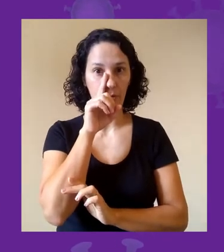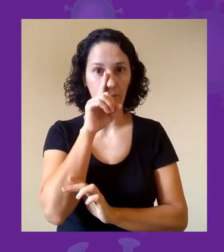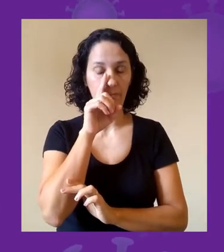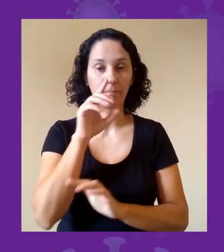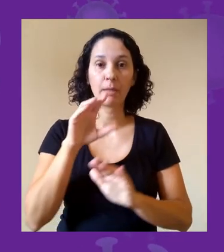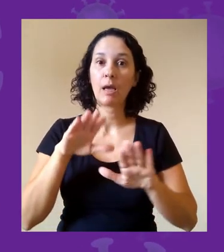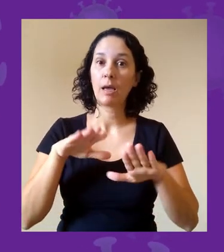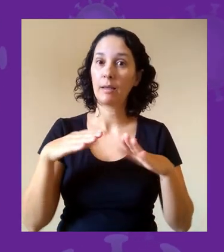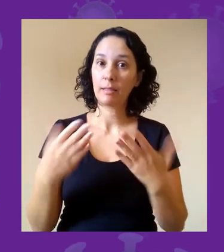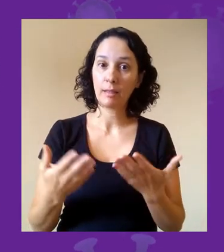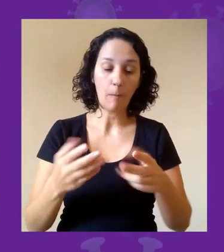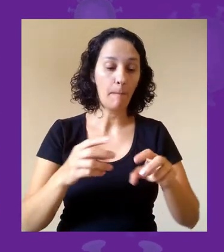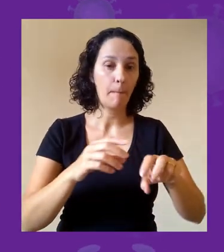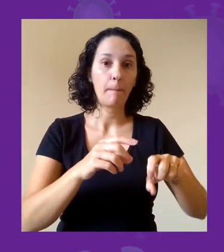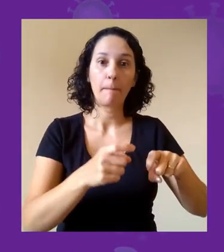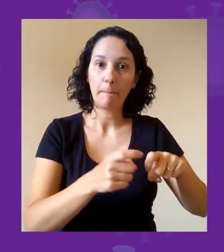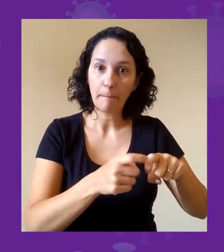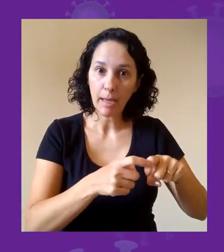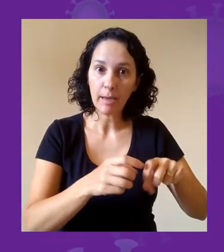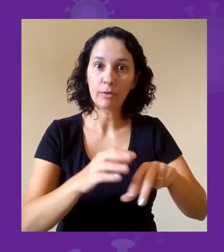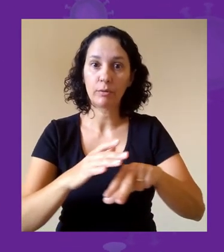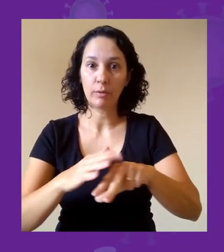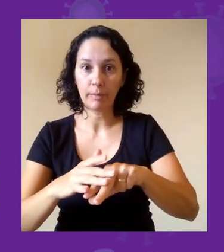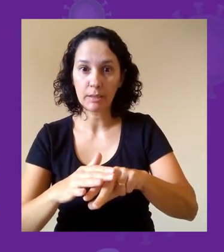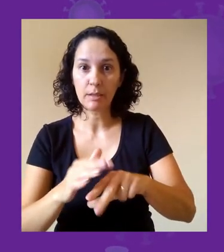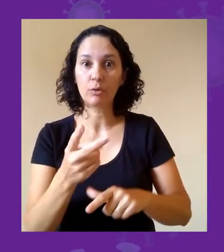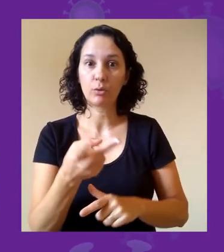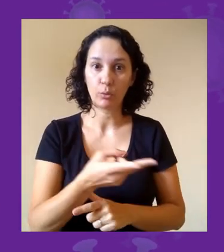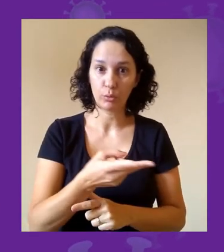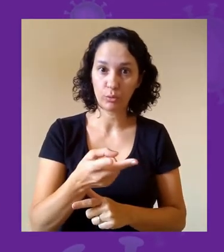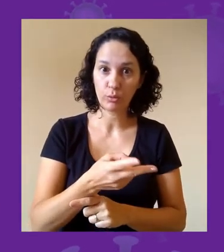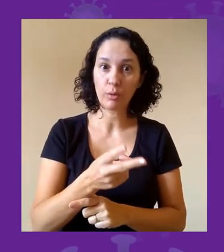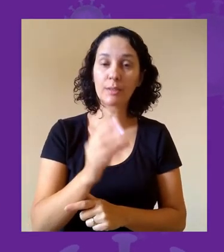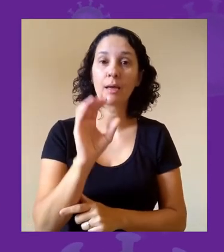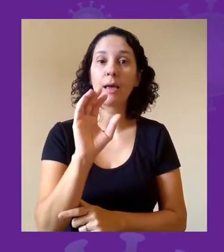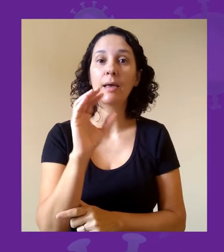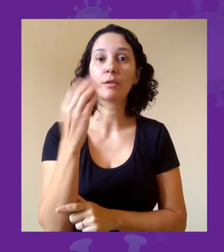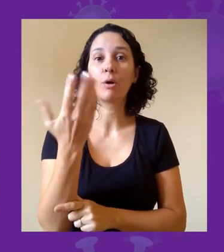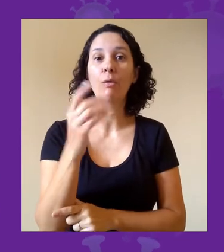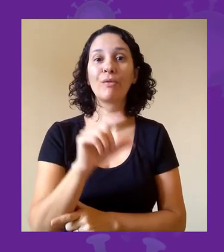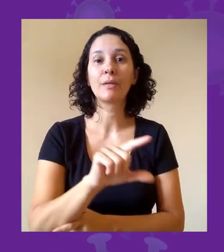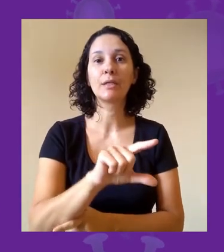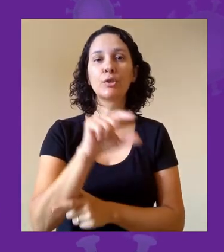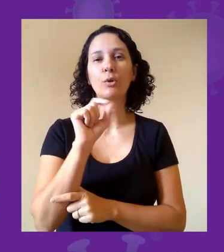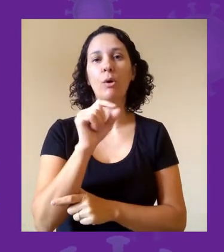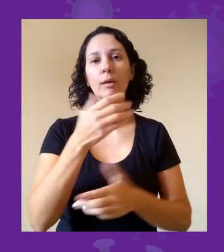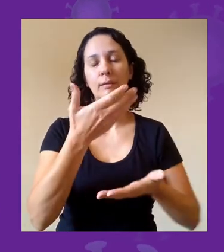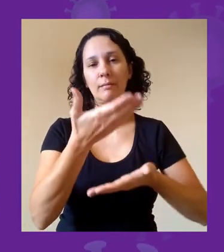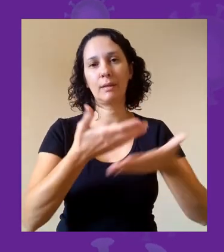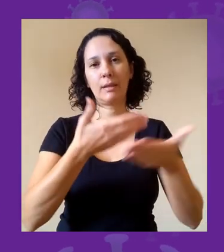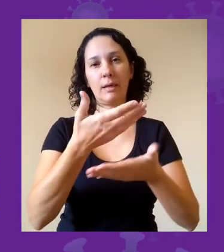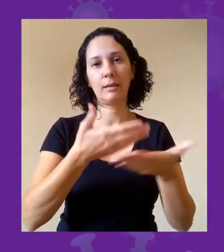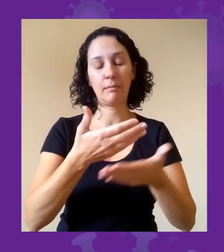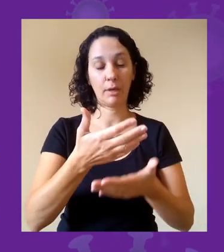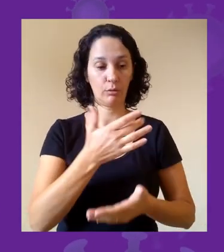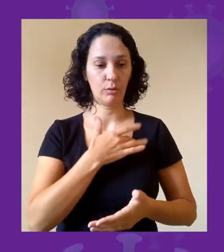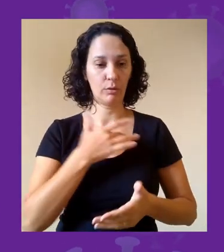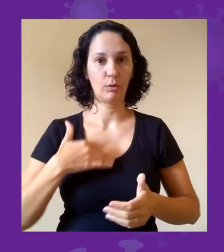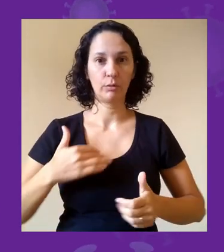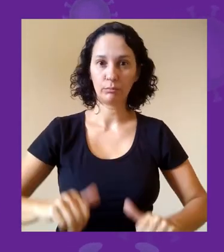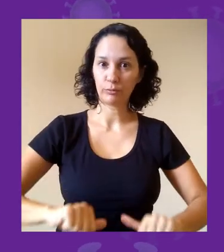dois numa conversa chegam um acordo em relação o que que é melhor para aquele paciente entre as de tratamento